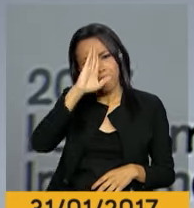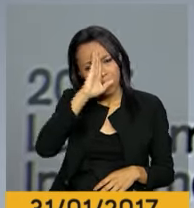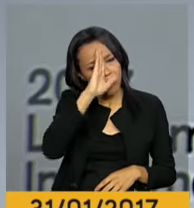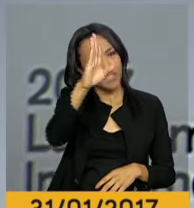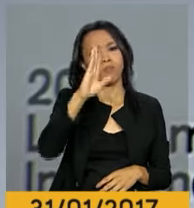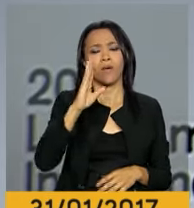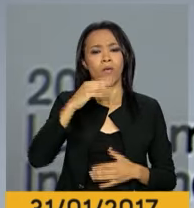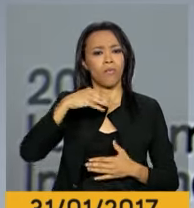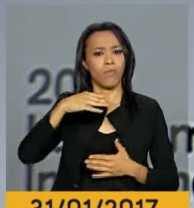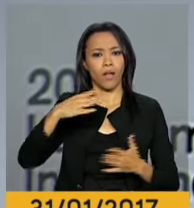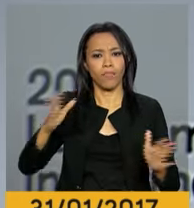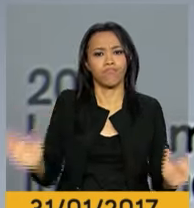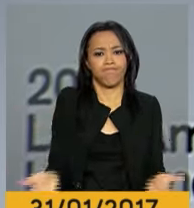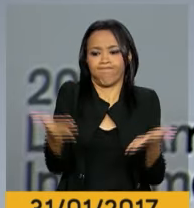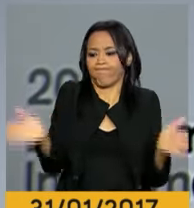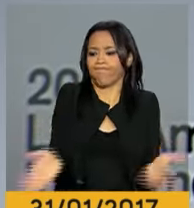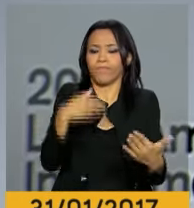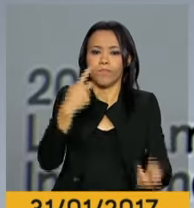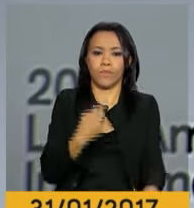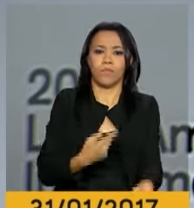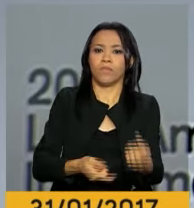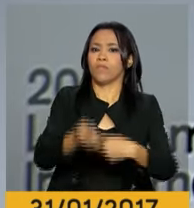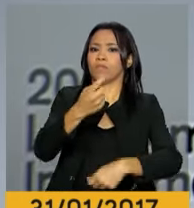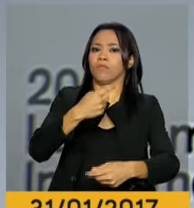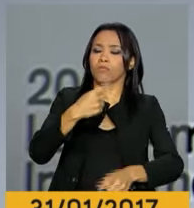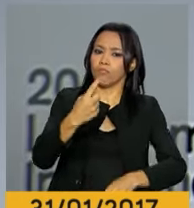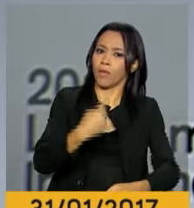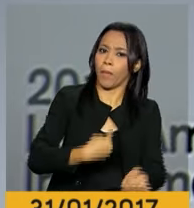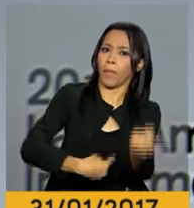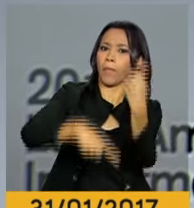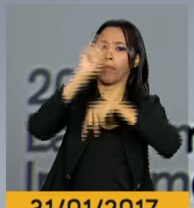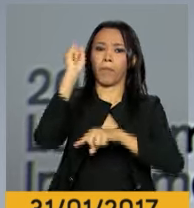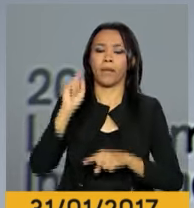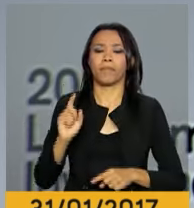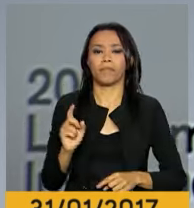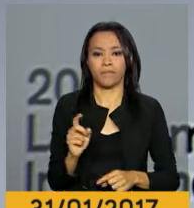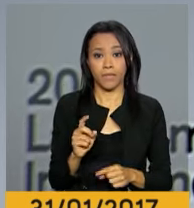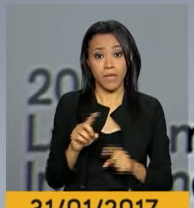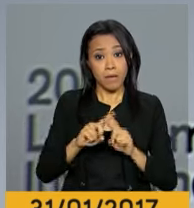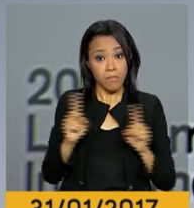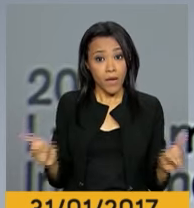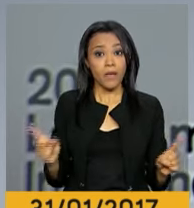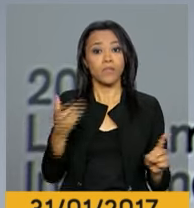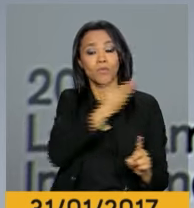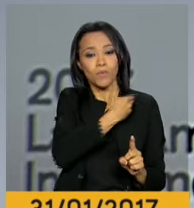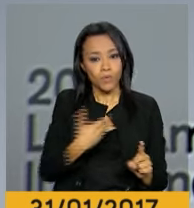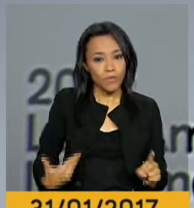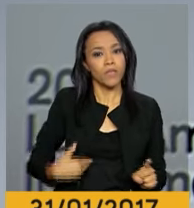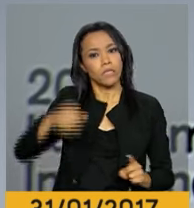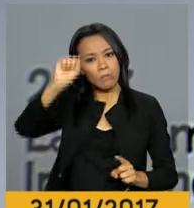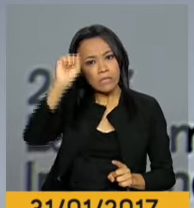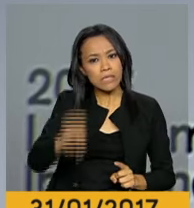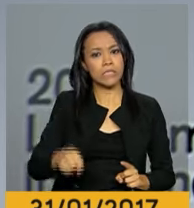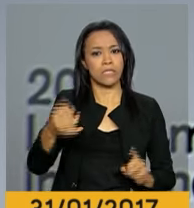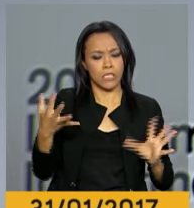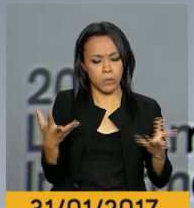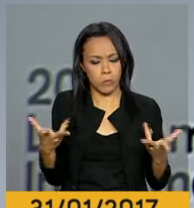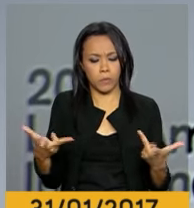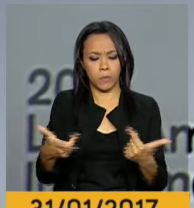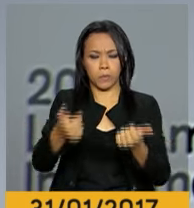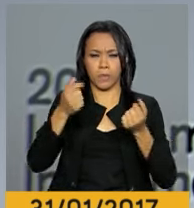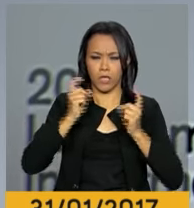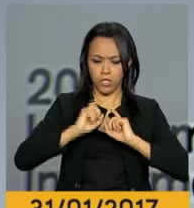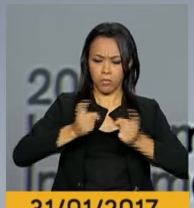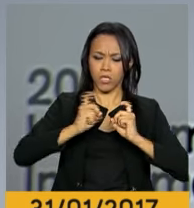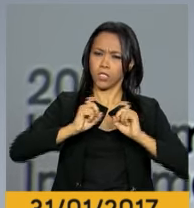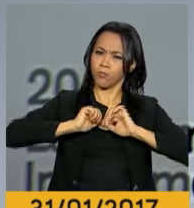crescimento não como se diz um estado máximo eh nem um estado mínimo mas um estado Isto sim eficiente estado